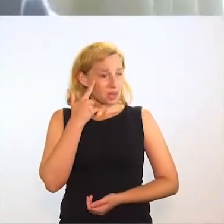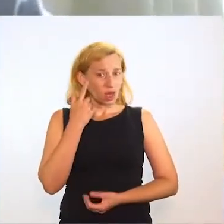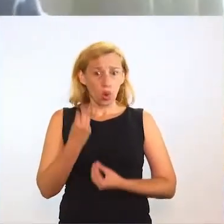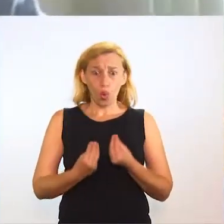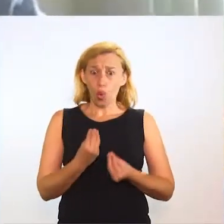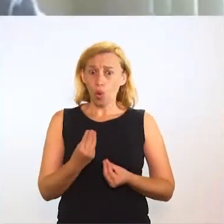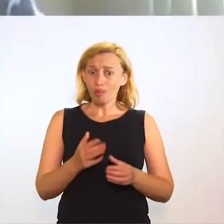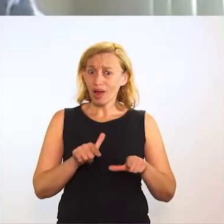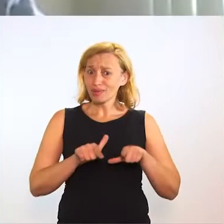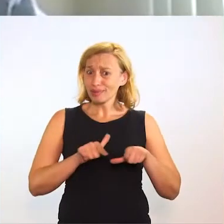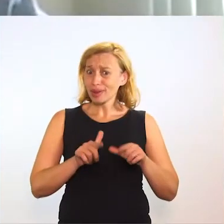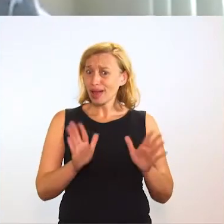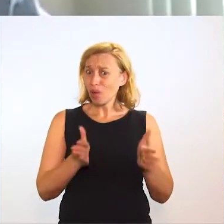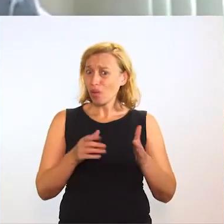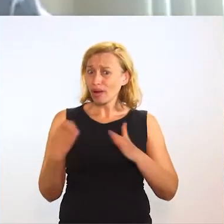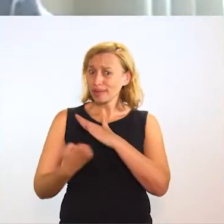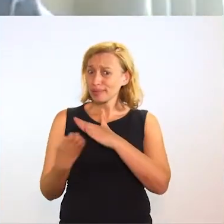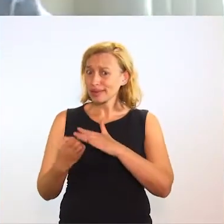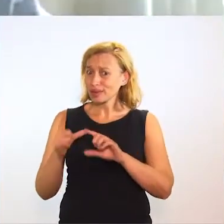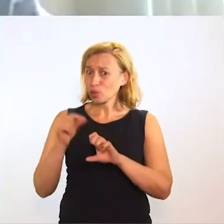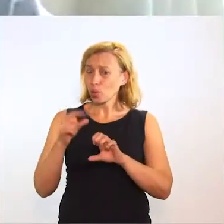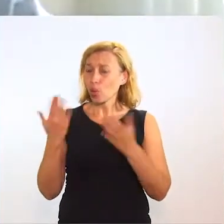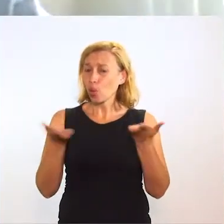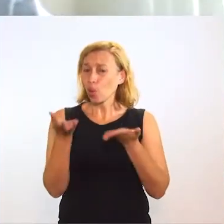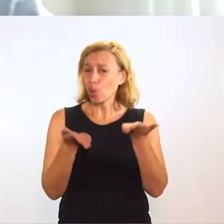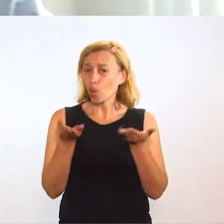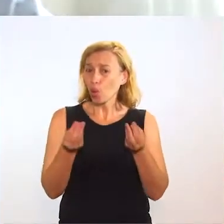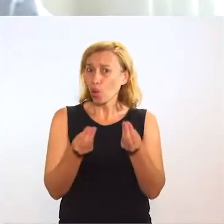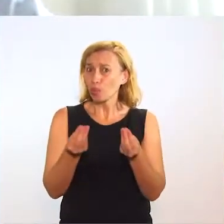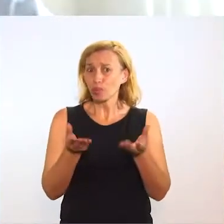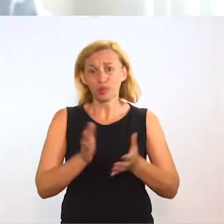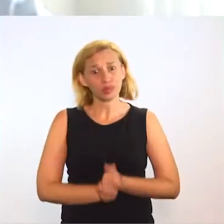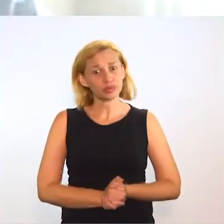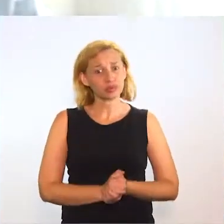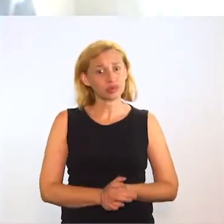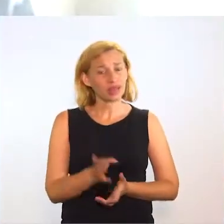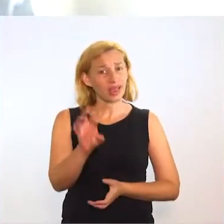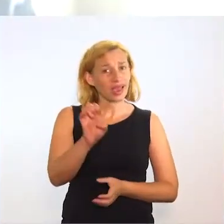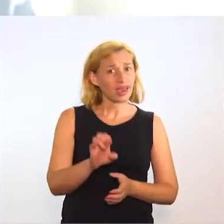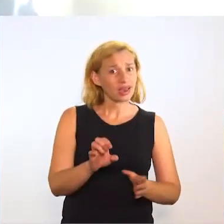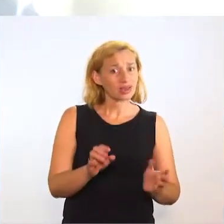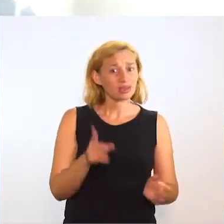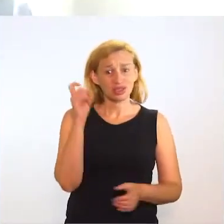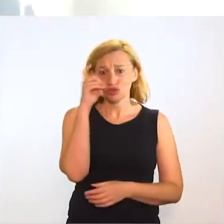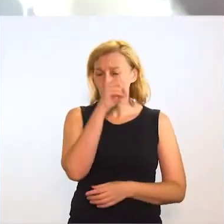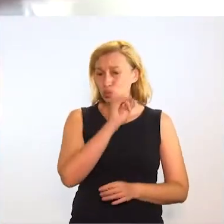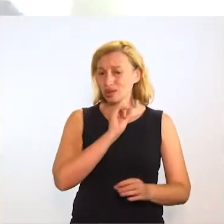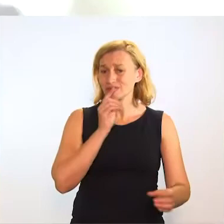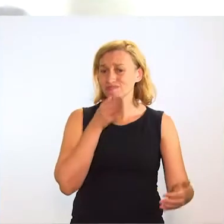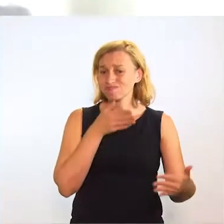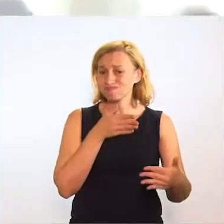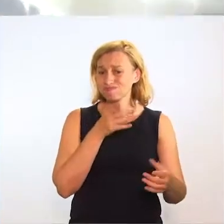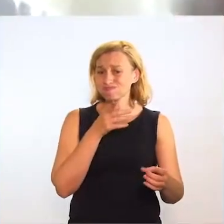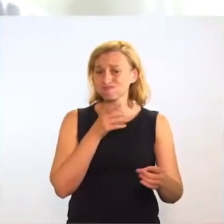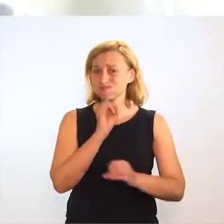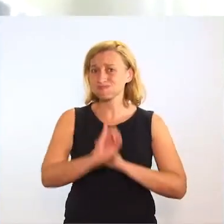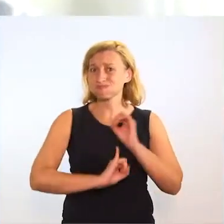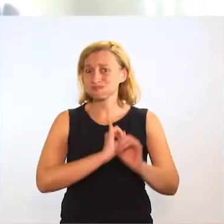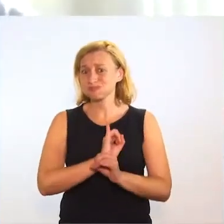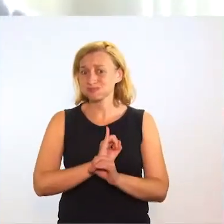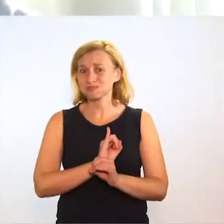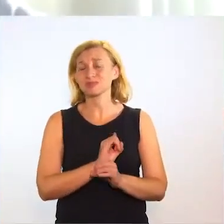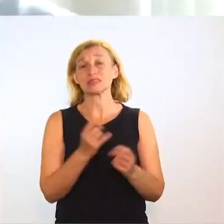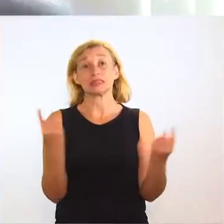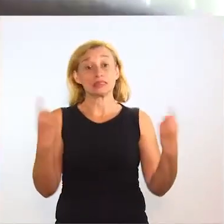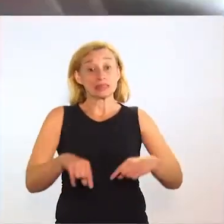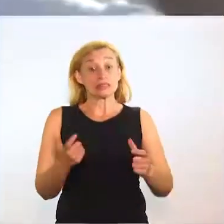Deise falamos, cara, como é que nós vamos estar trabalhando agora com as nossas empreendedoras na rede com essa dificuldade da